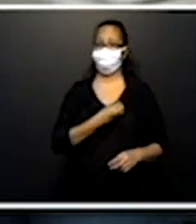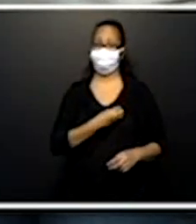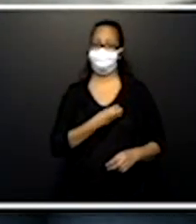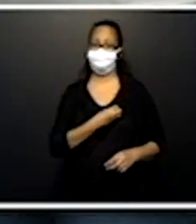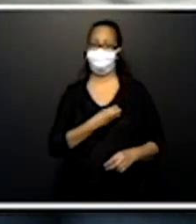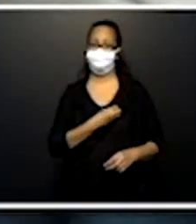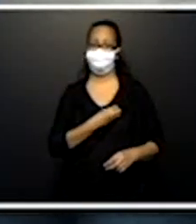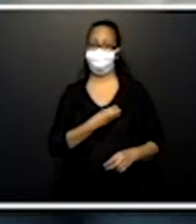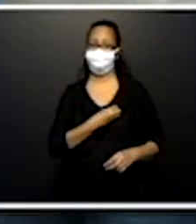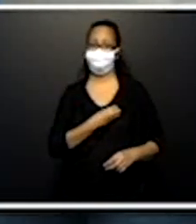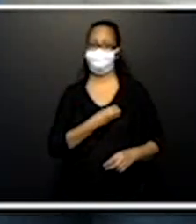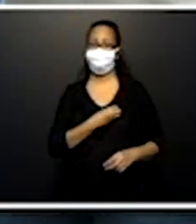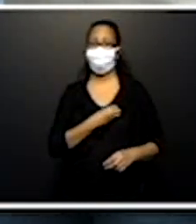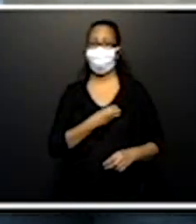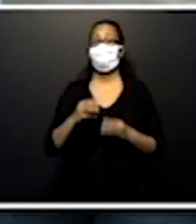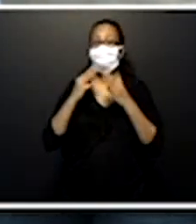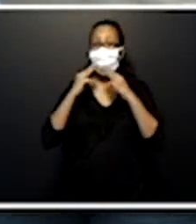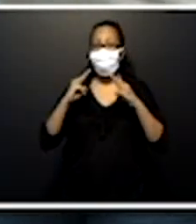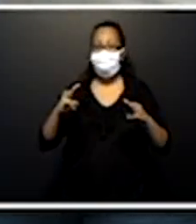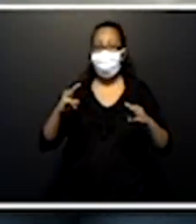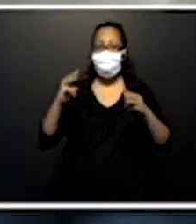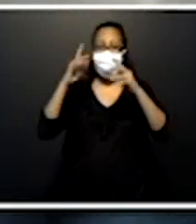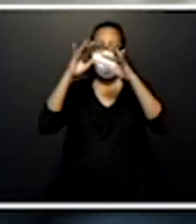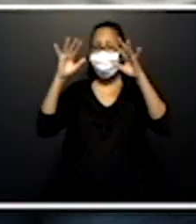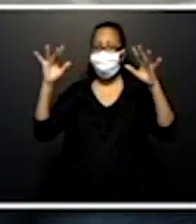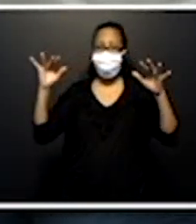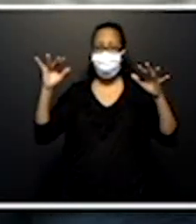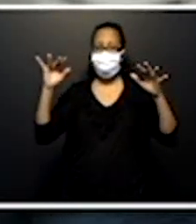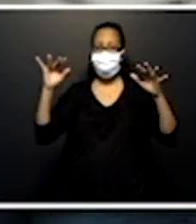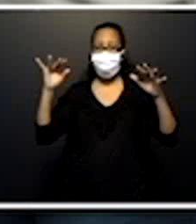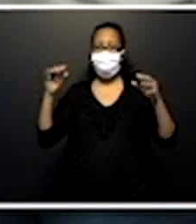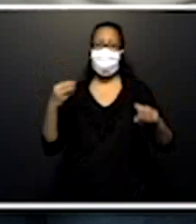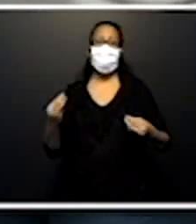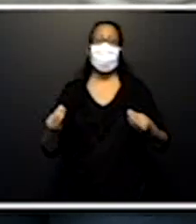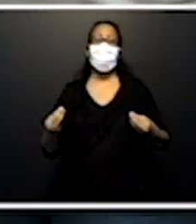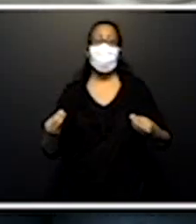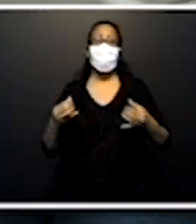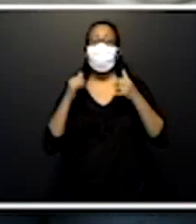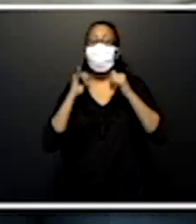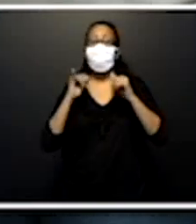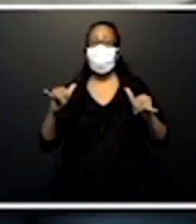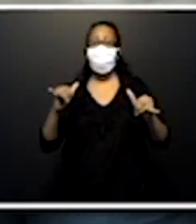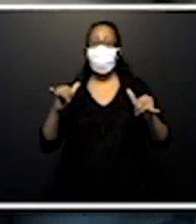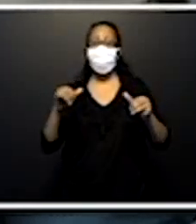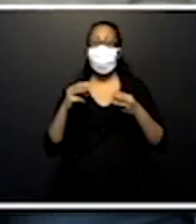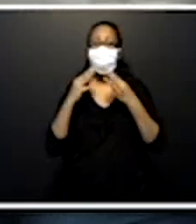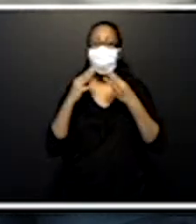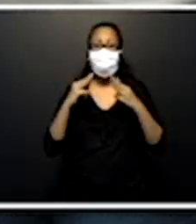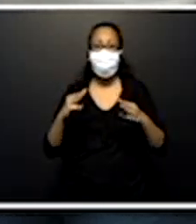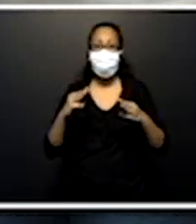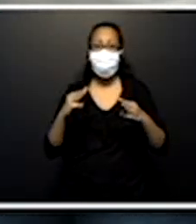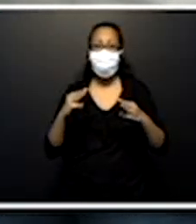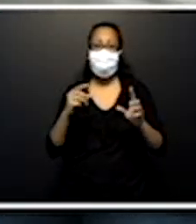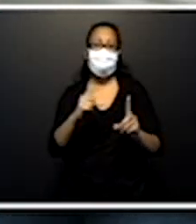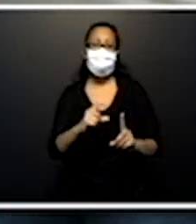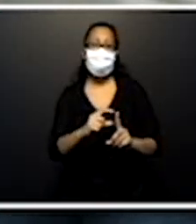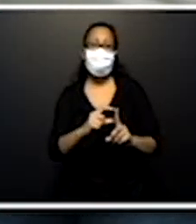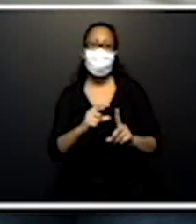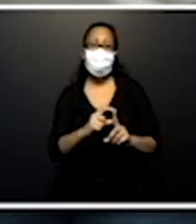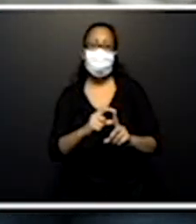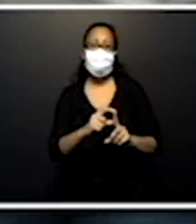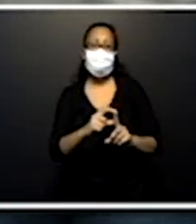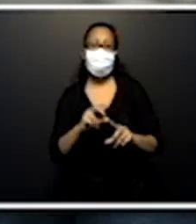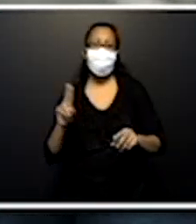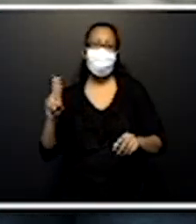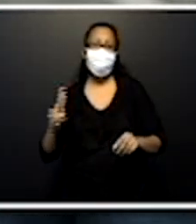minha mensagem foi exatamente a mesma. Mas o como eu transmiti essa mensagem? Que palavras eu usei para alcançar